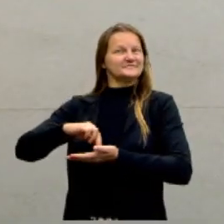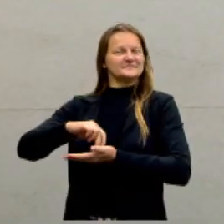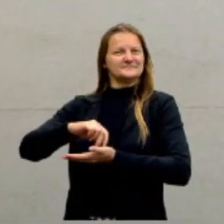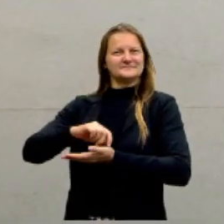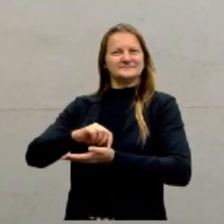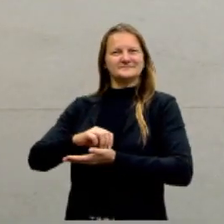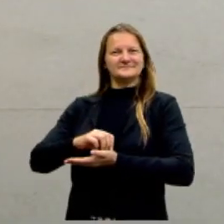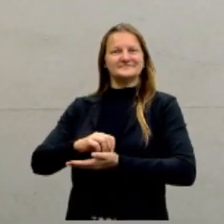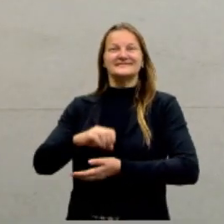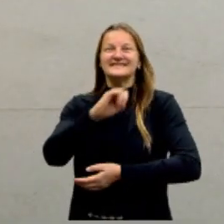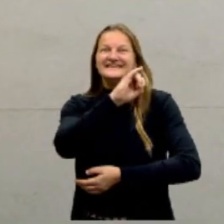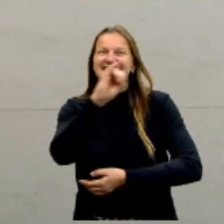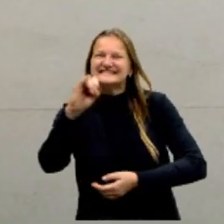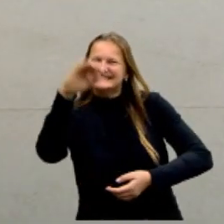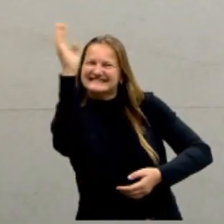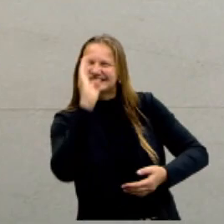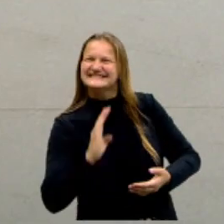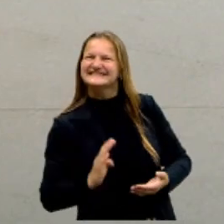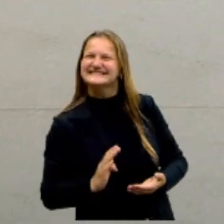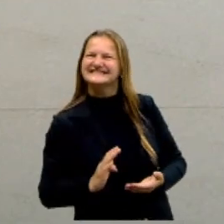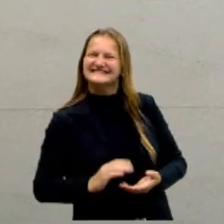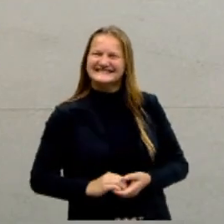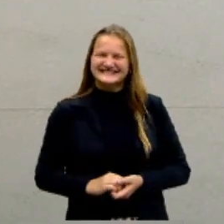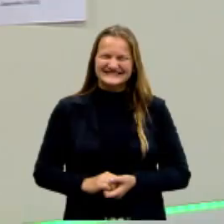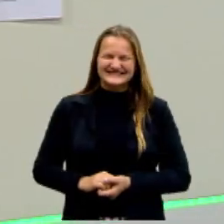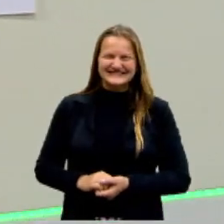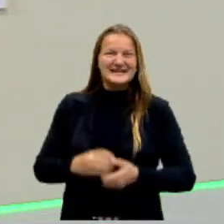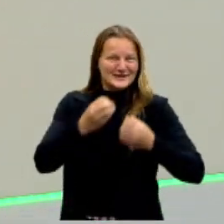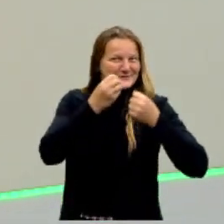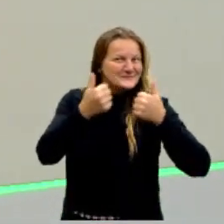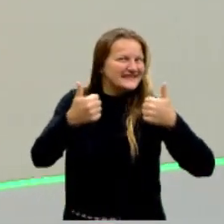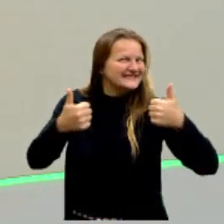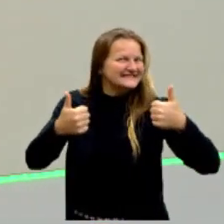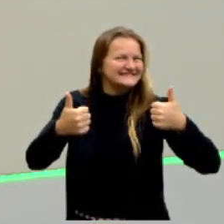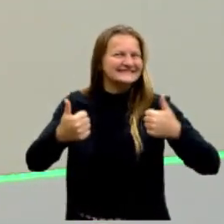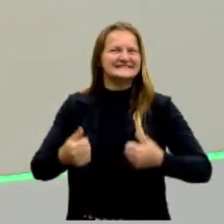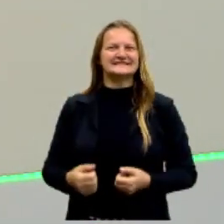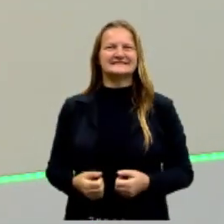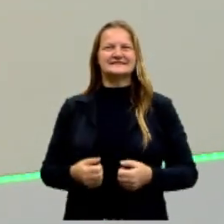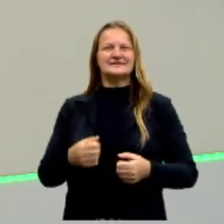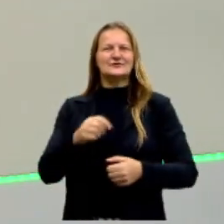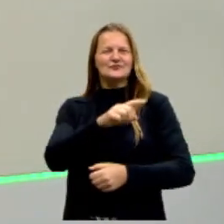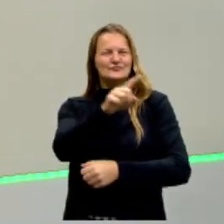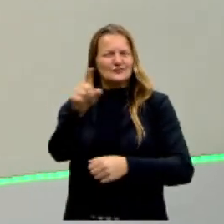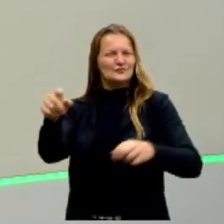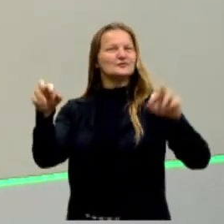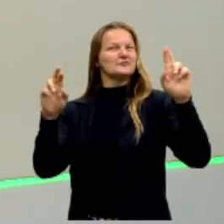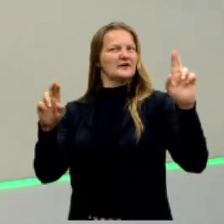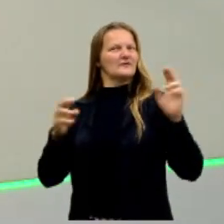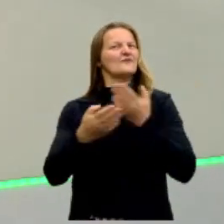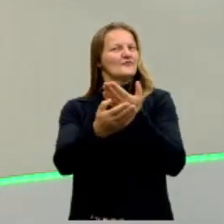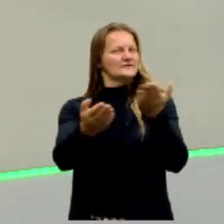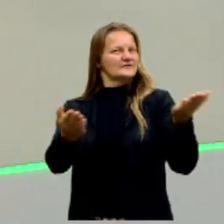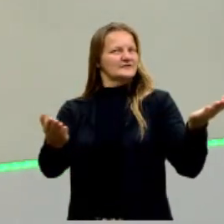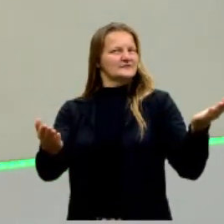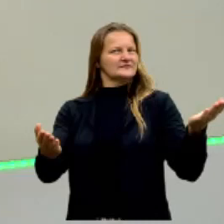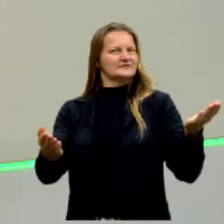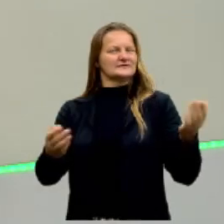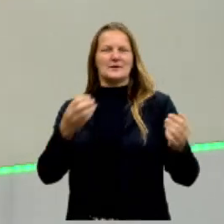o Olá Brasil tudo bem Espero que estejam